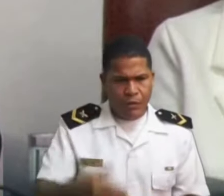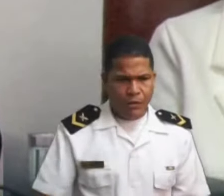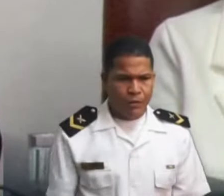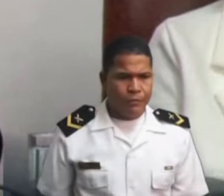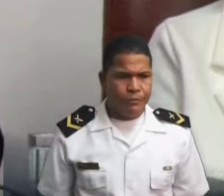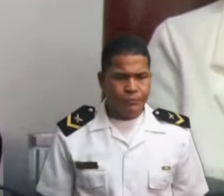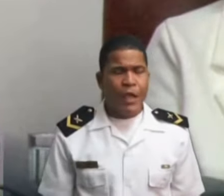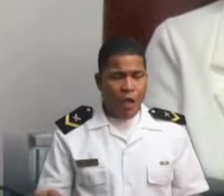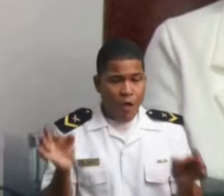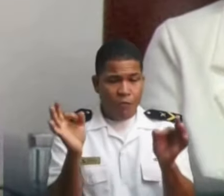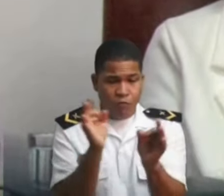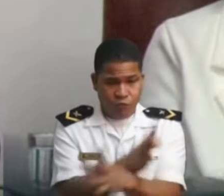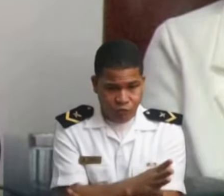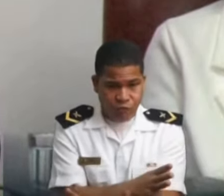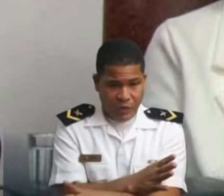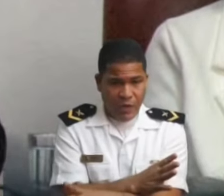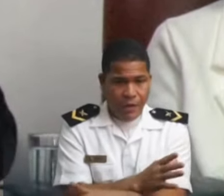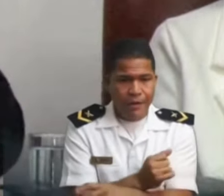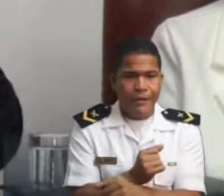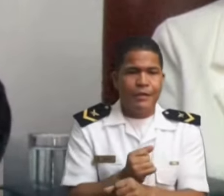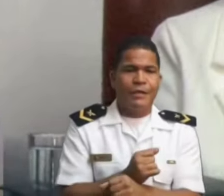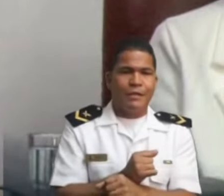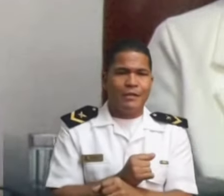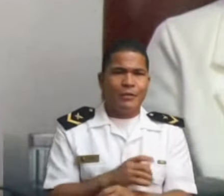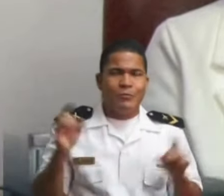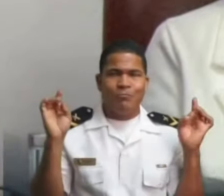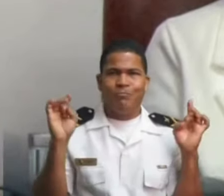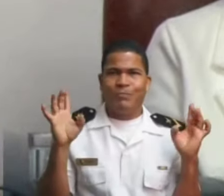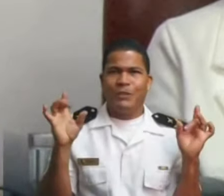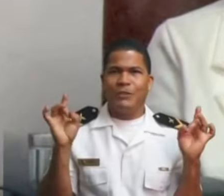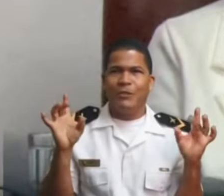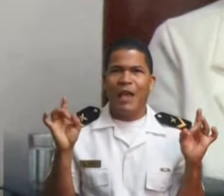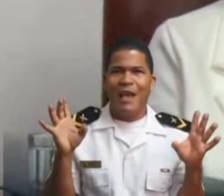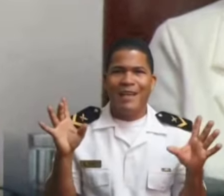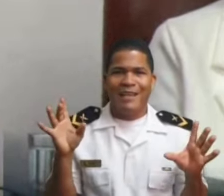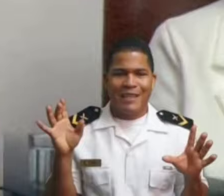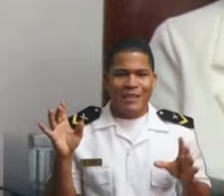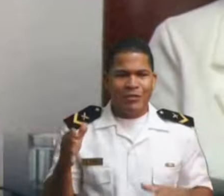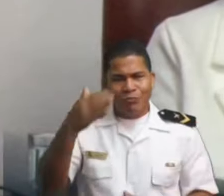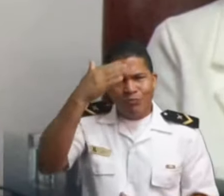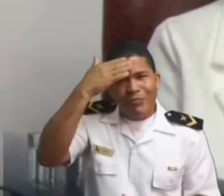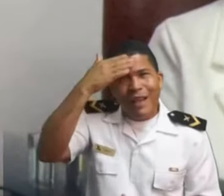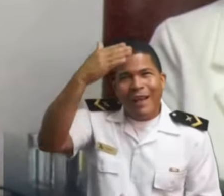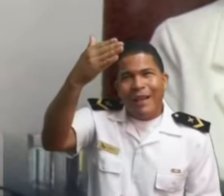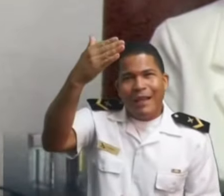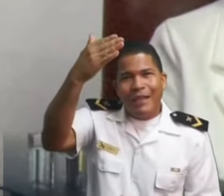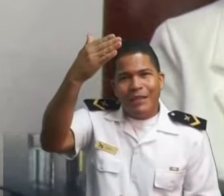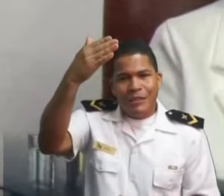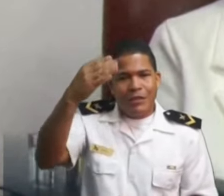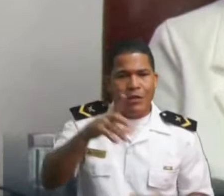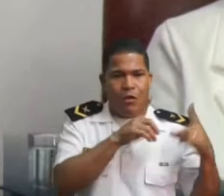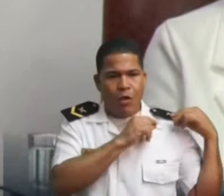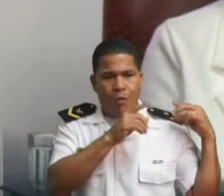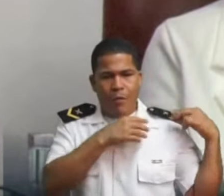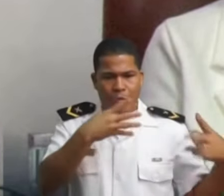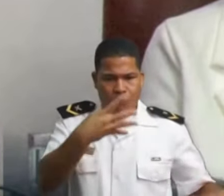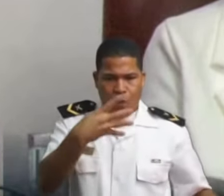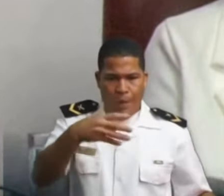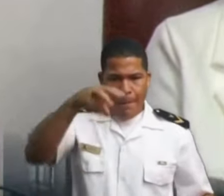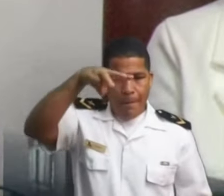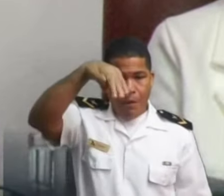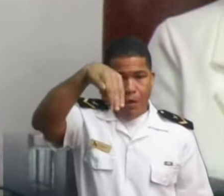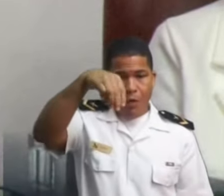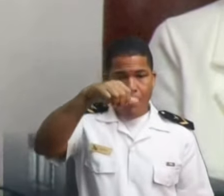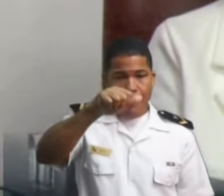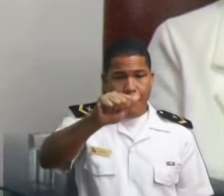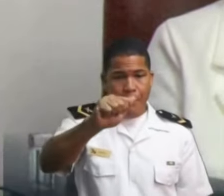Já chegando ao final e de forma muito especial, agradeço ao almirante de esquadra Marcos